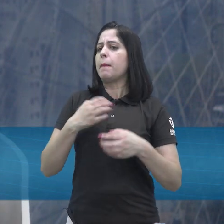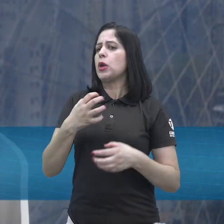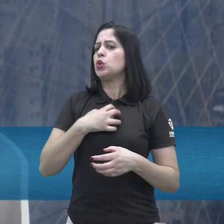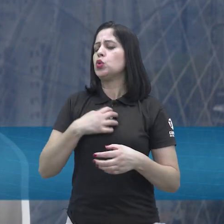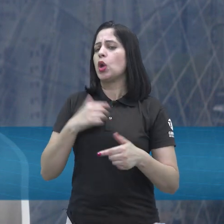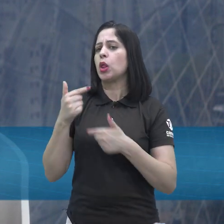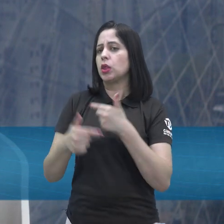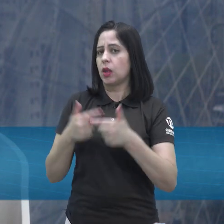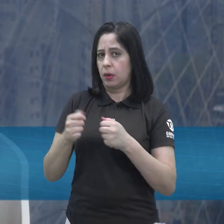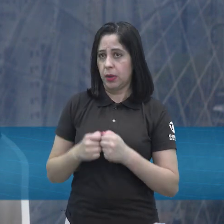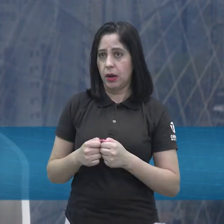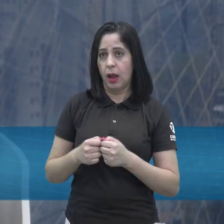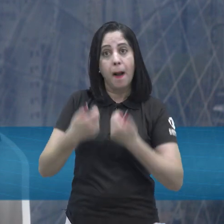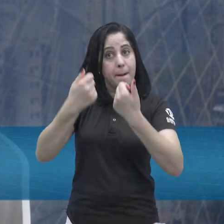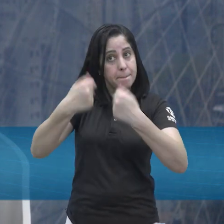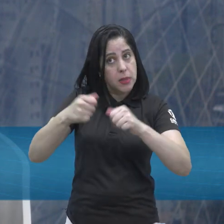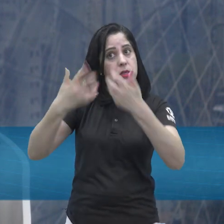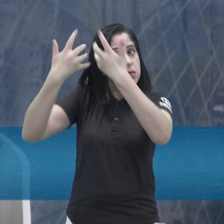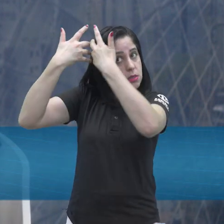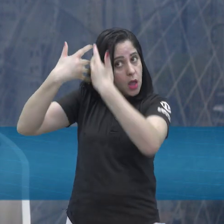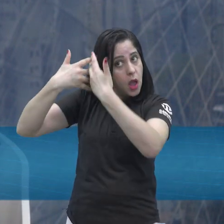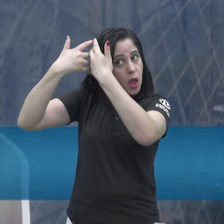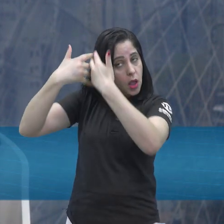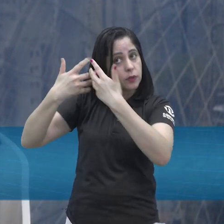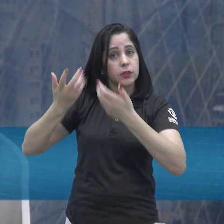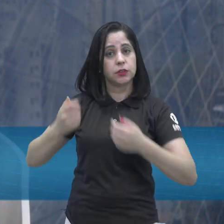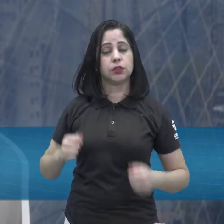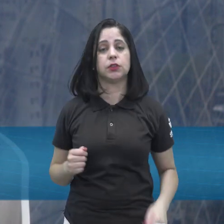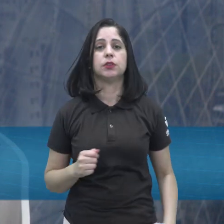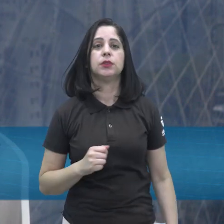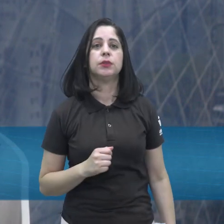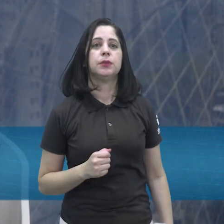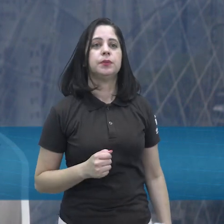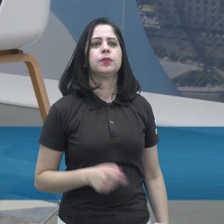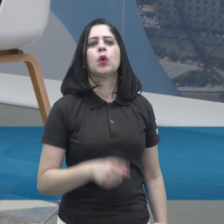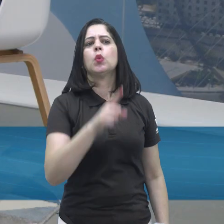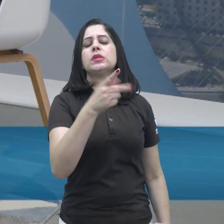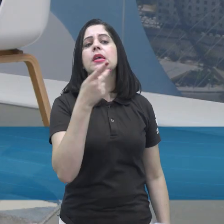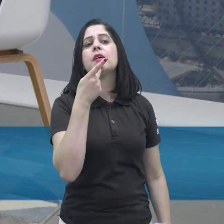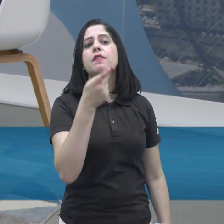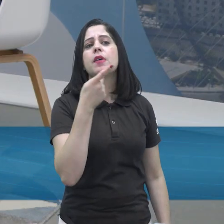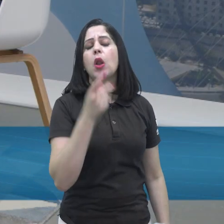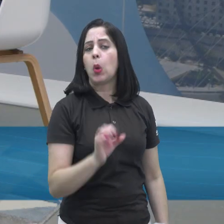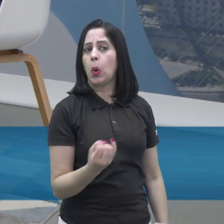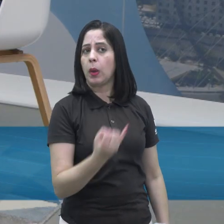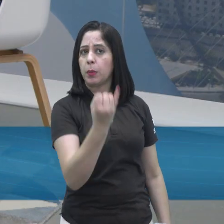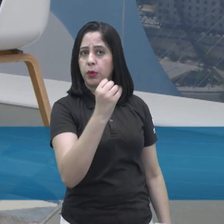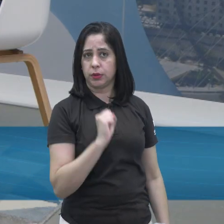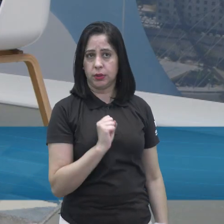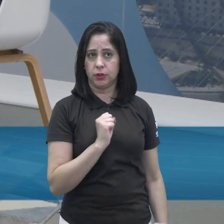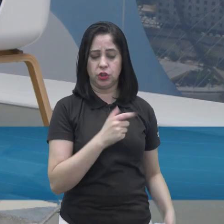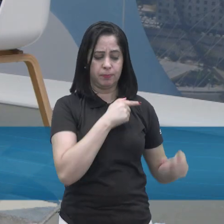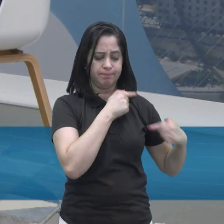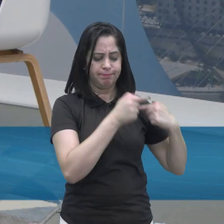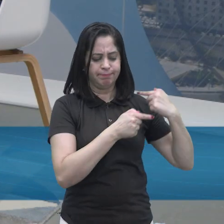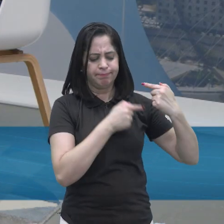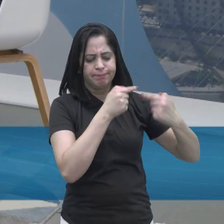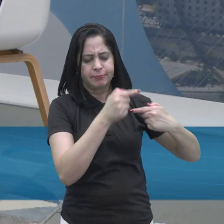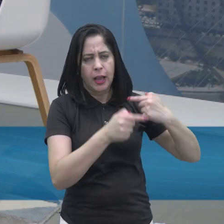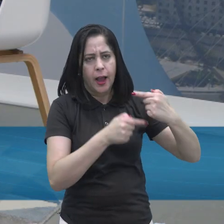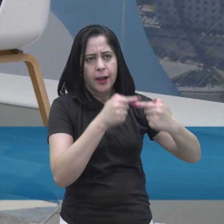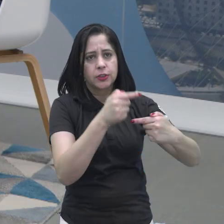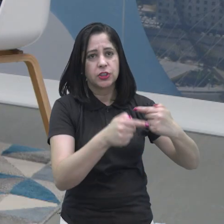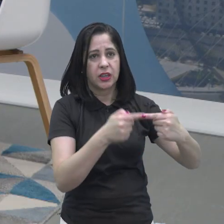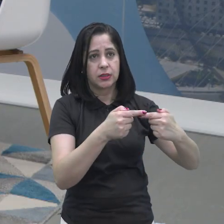para quem está nos assistindo, refletir sobre a sua formação. Você citou uma coisa muito bacana, que é a questão das gerações,